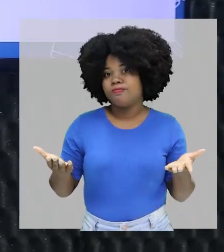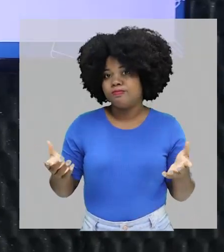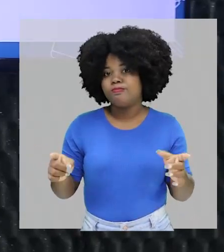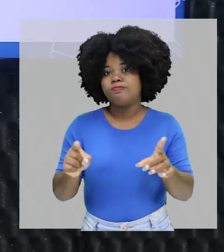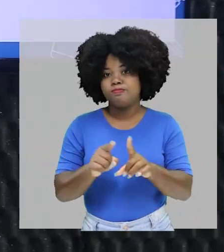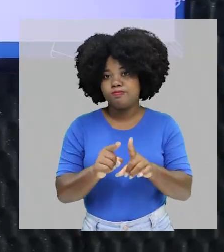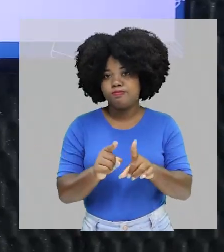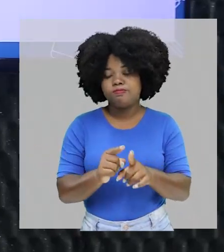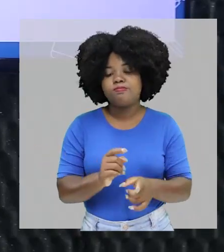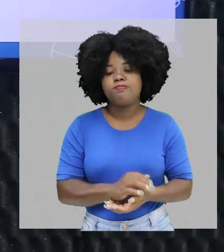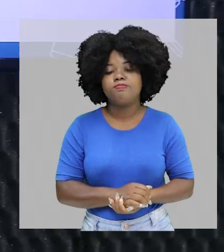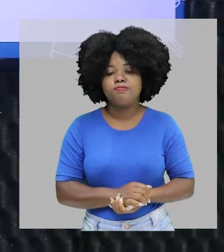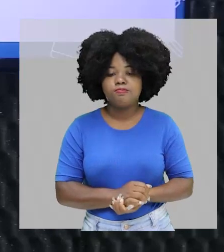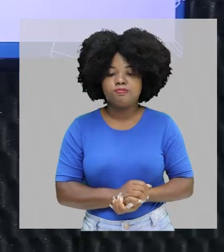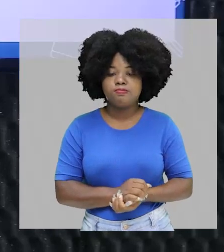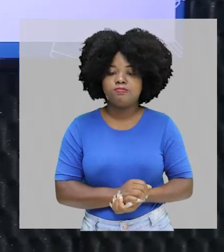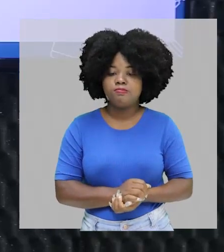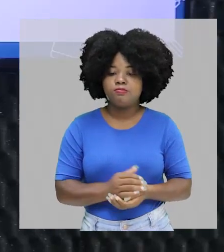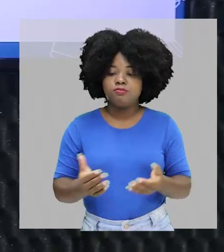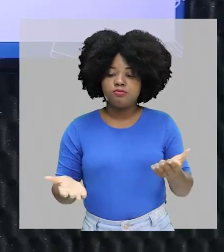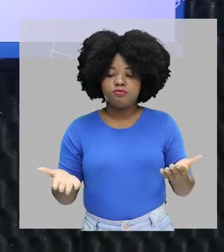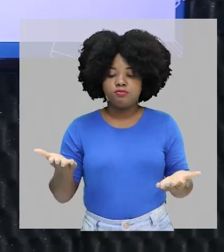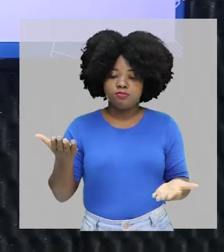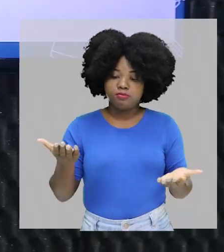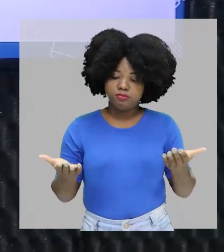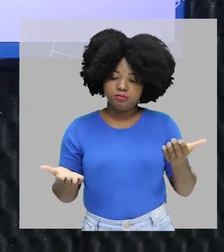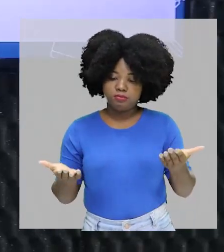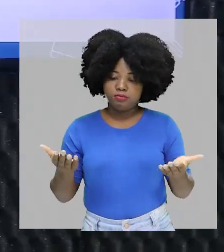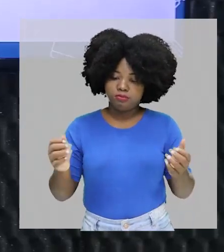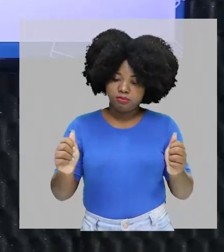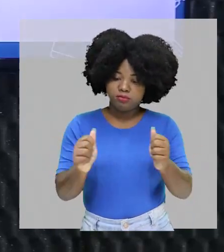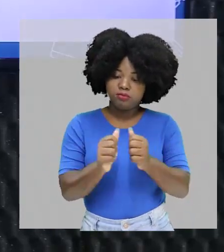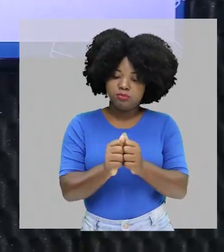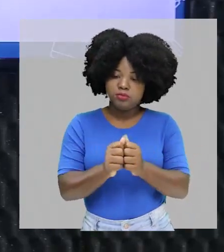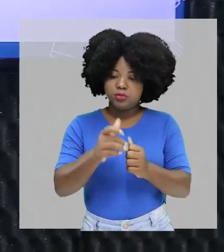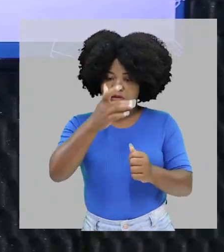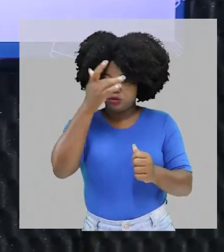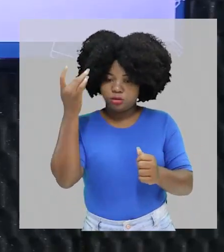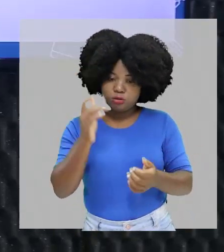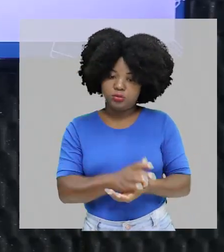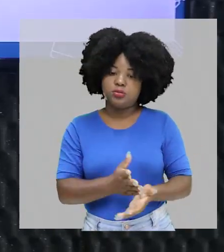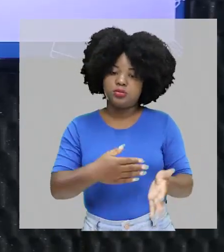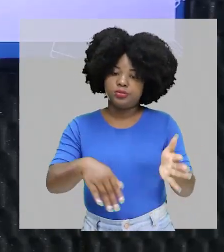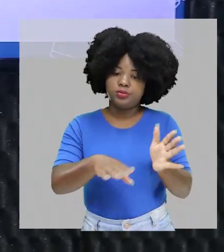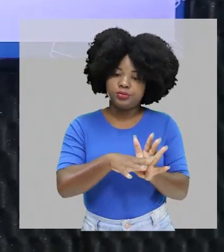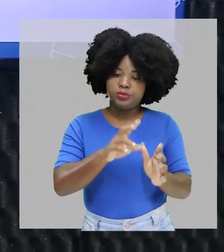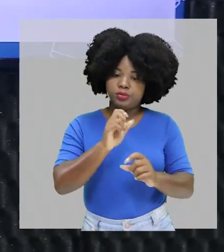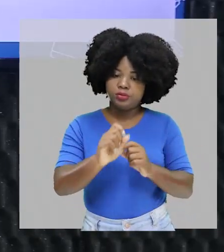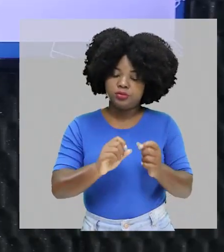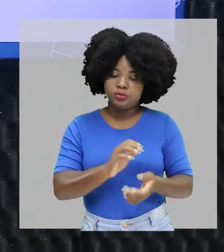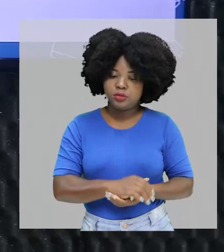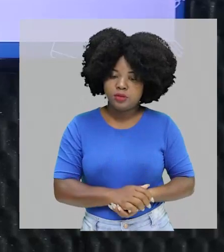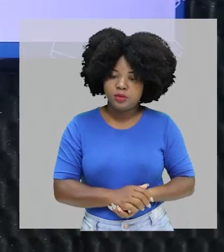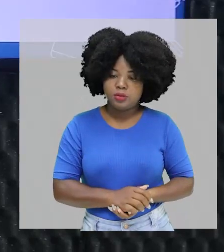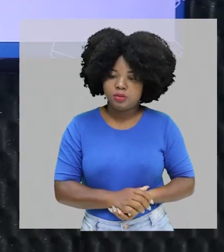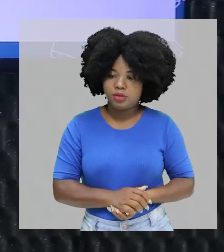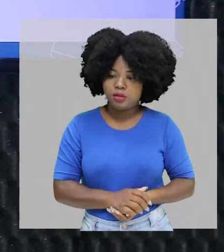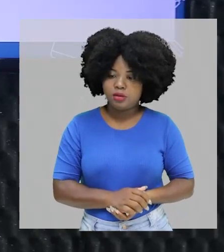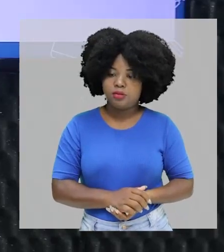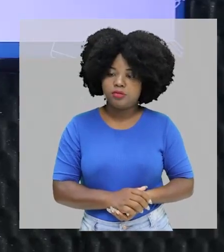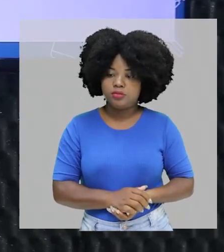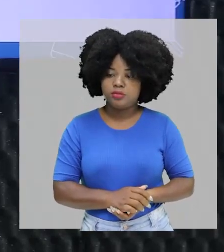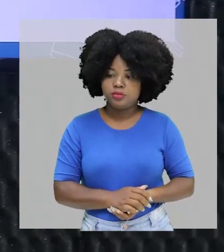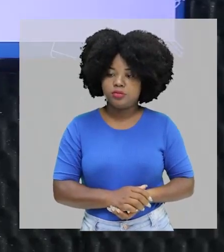efeitos indesejáveis. Vai colocar na balança junto com o paciente, né, e não vamos chegar, o médico vai chegar a